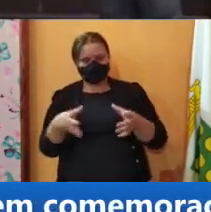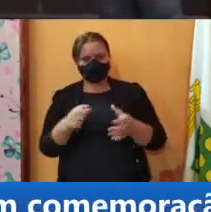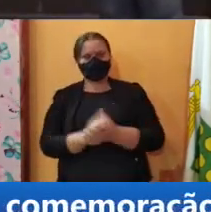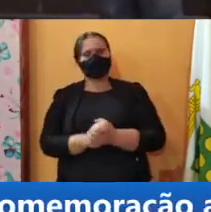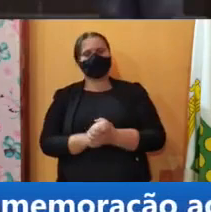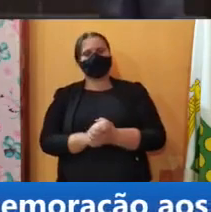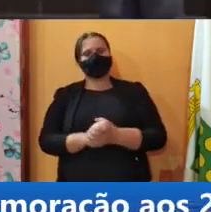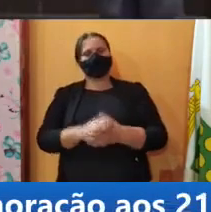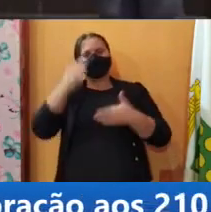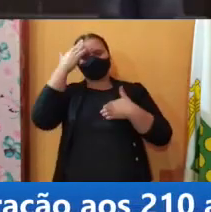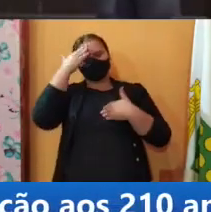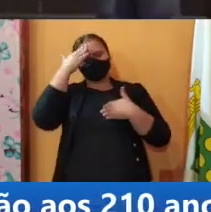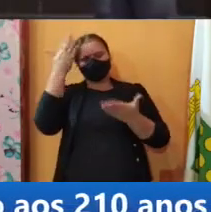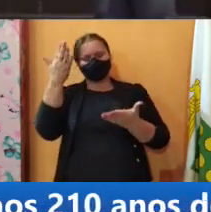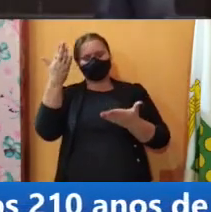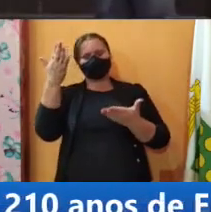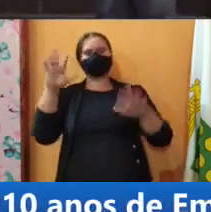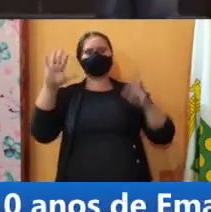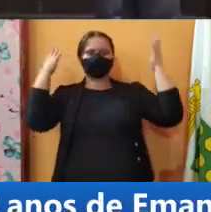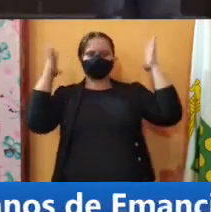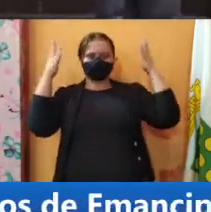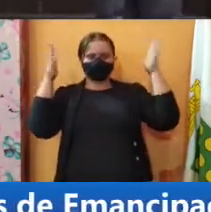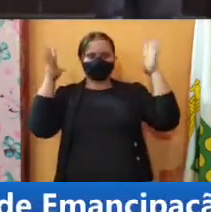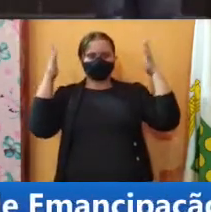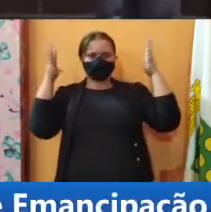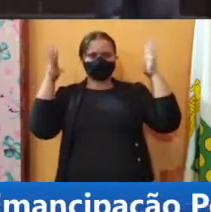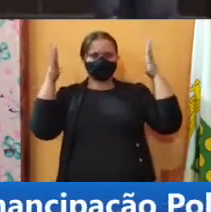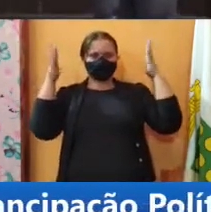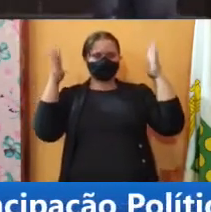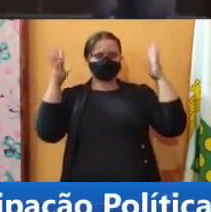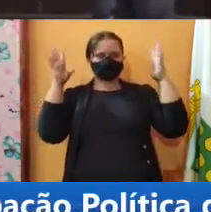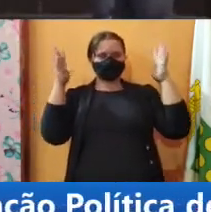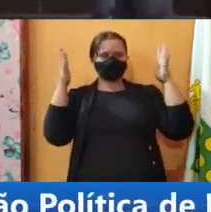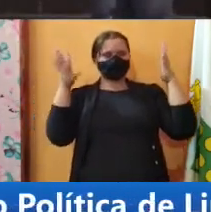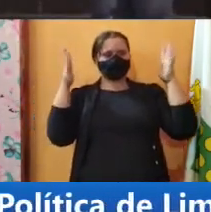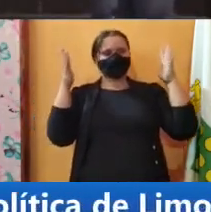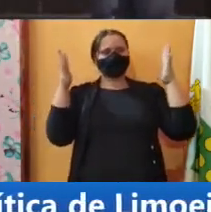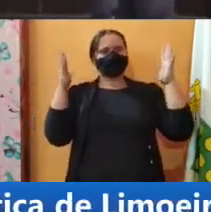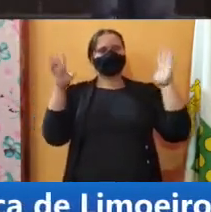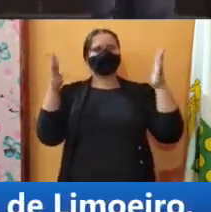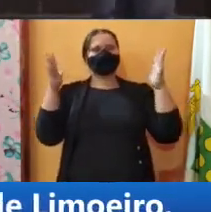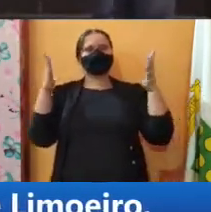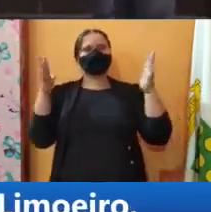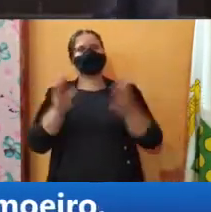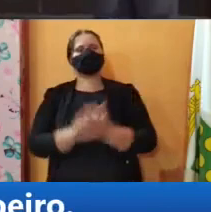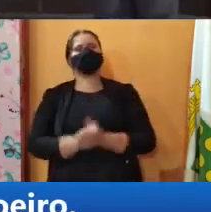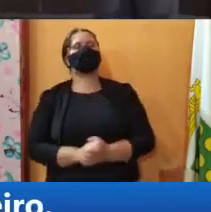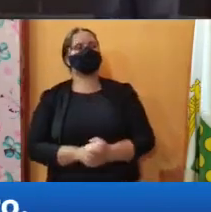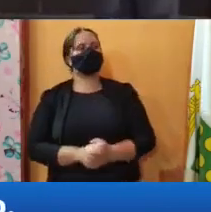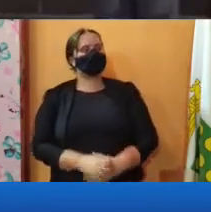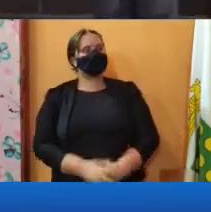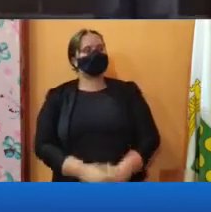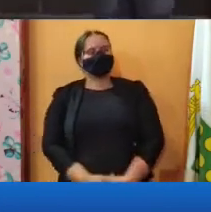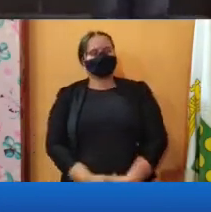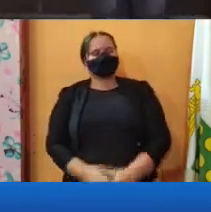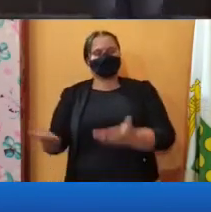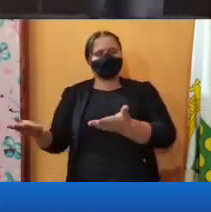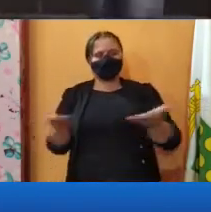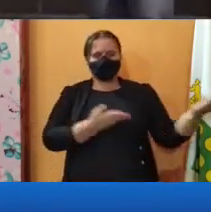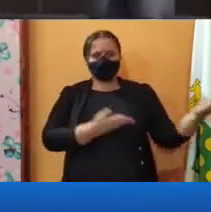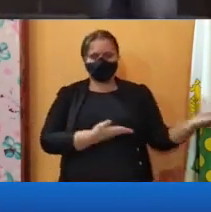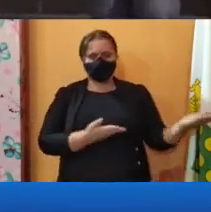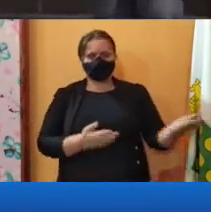Leonarte, desejar os meus sinceros parabéns. Ok, homenagem aí, portanto, à Companhia de Eventos Leonarte. Agora